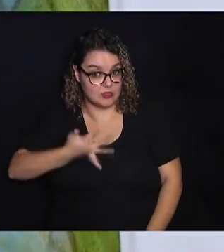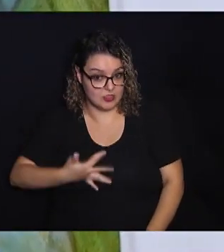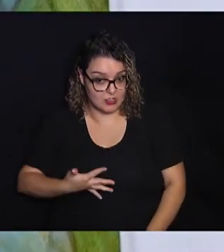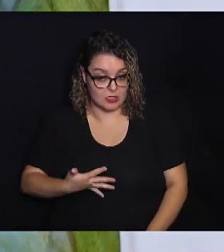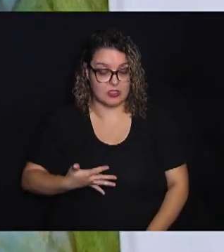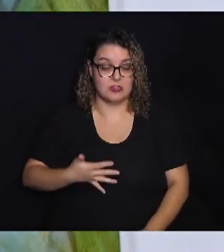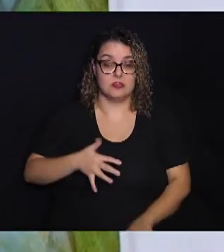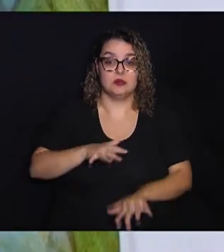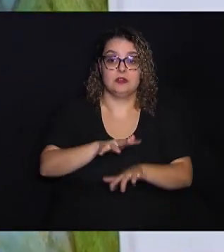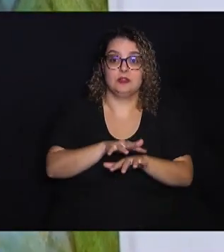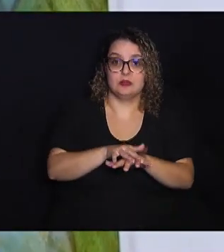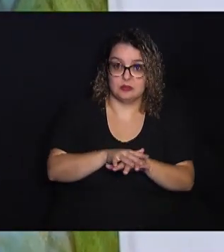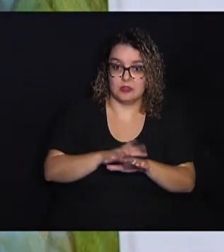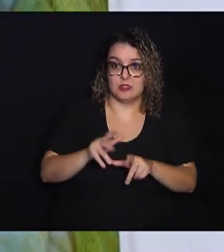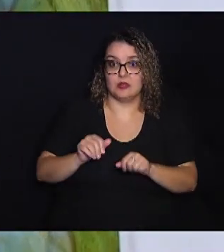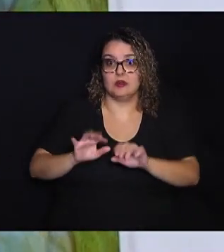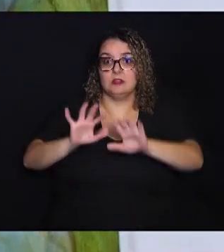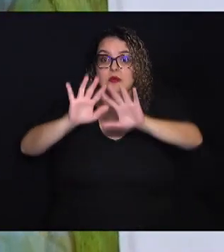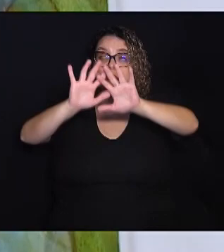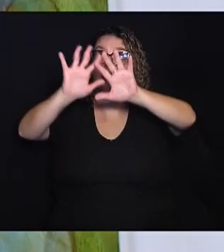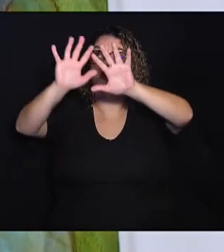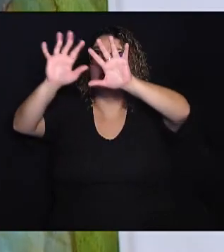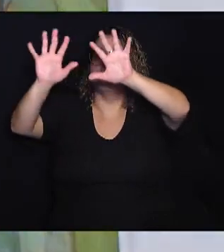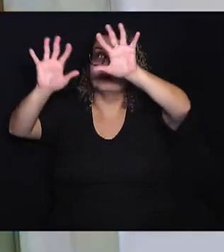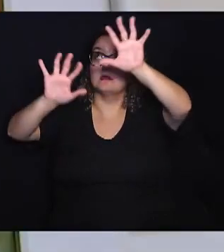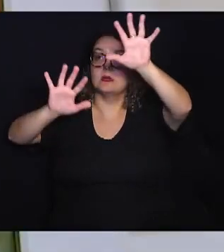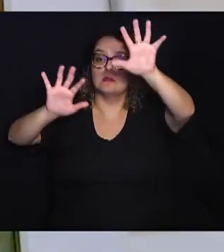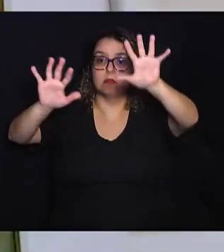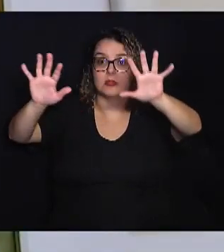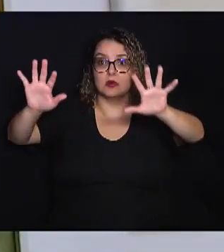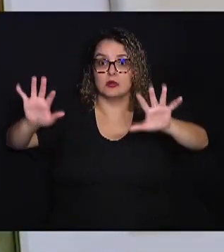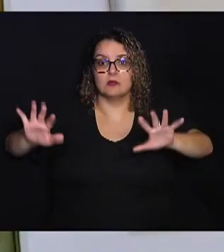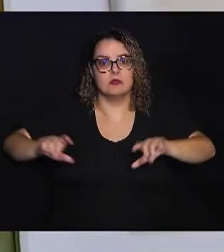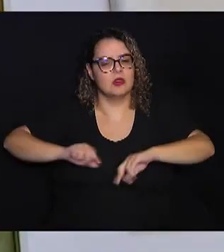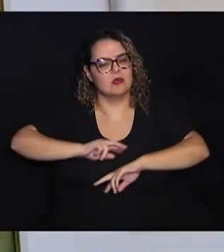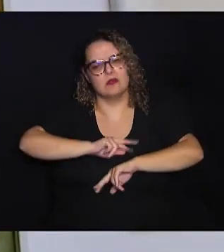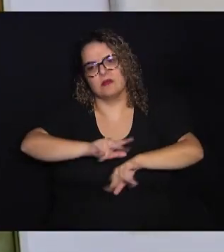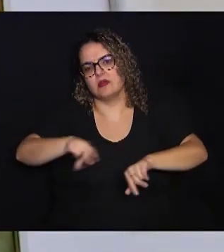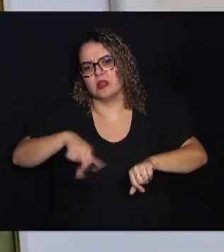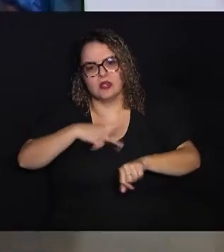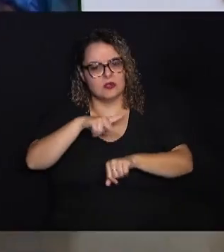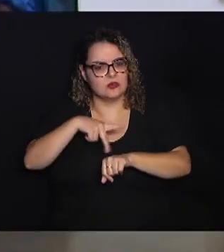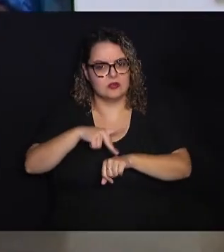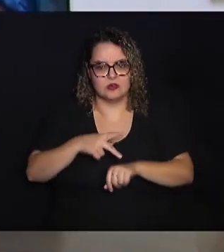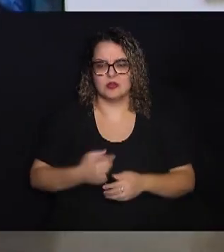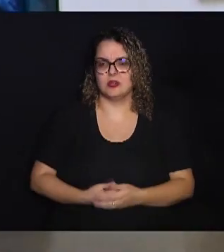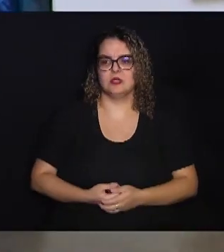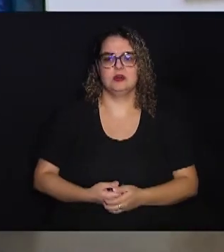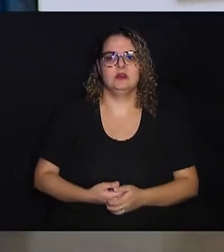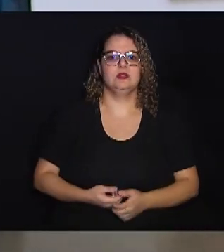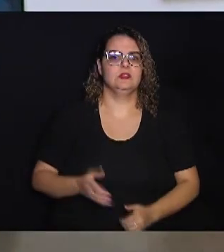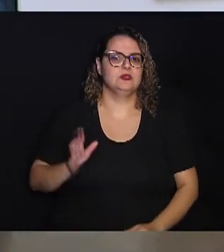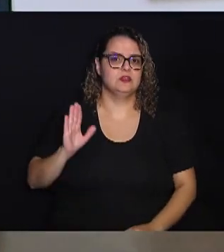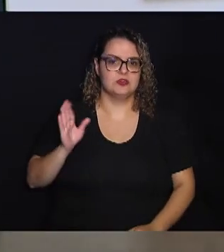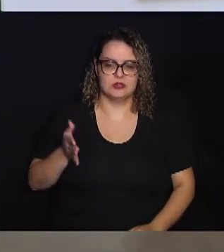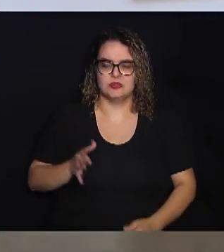braille, depois eles vão tocar na obra. E essa exposição já percorreu vários países, já percorreu,